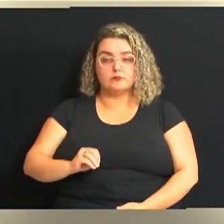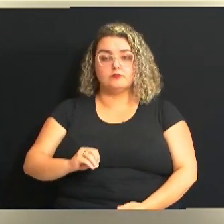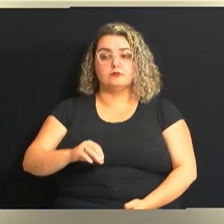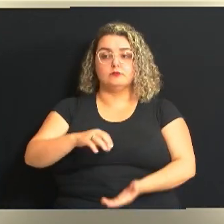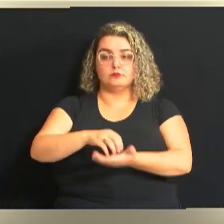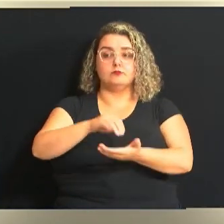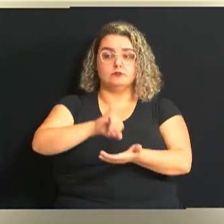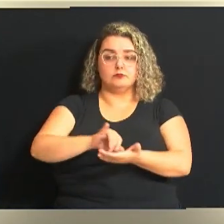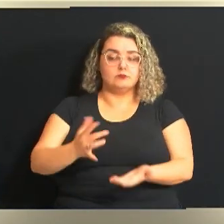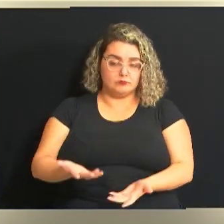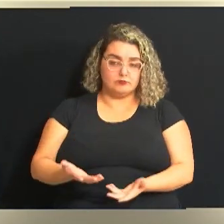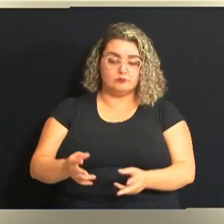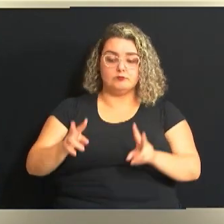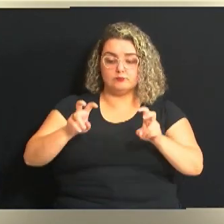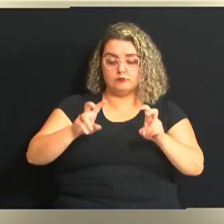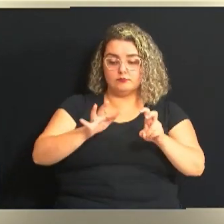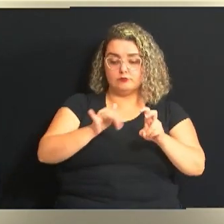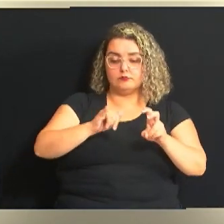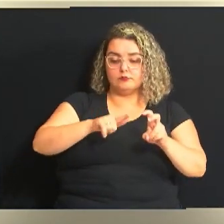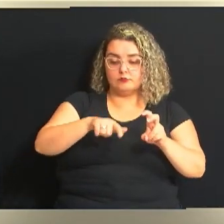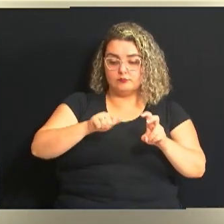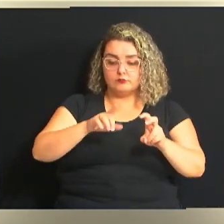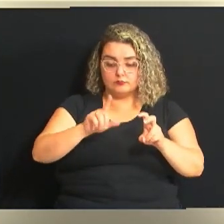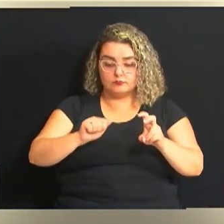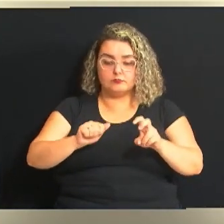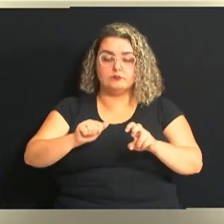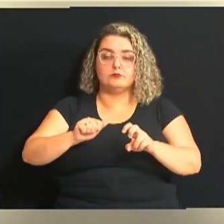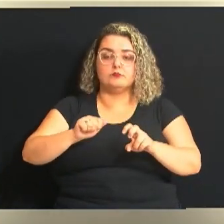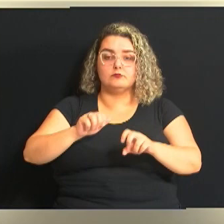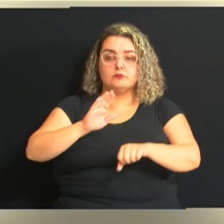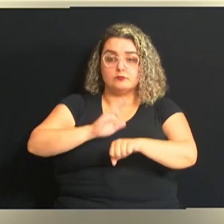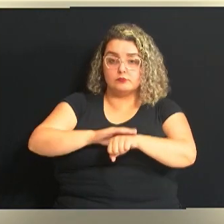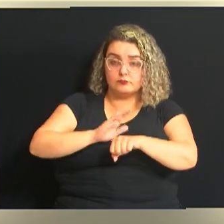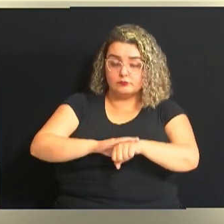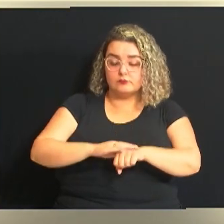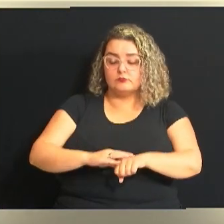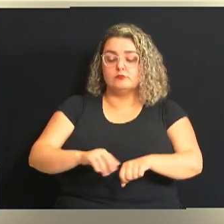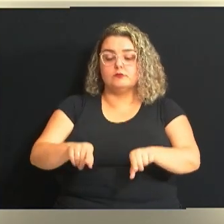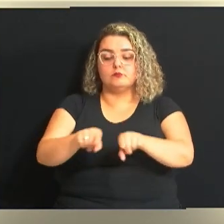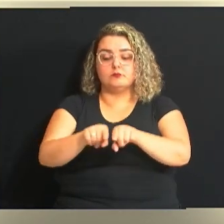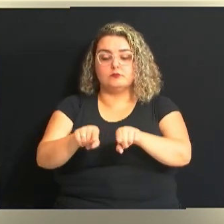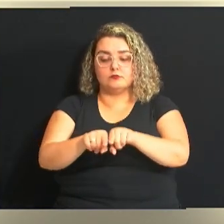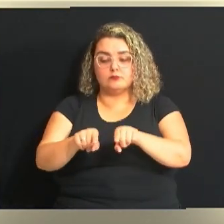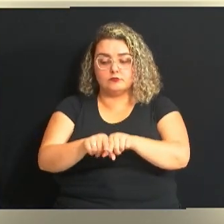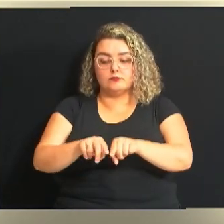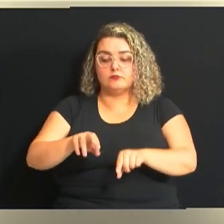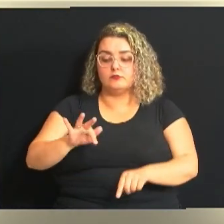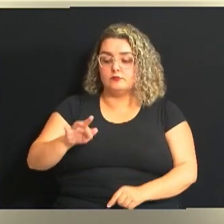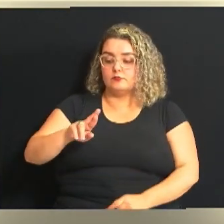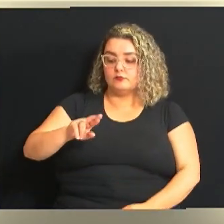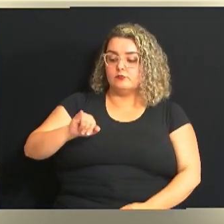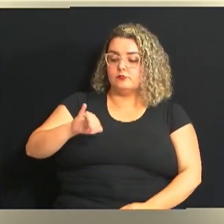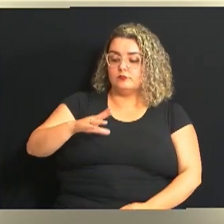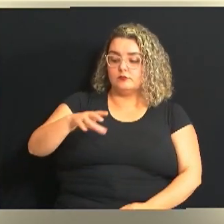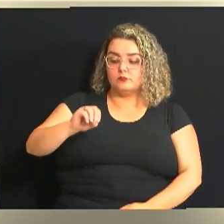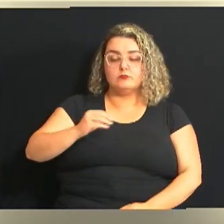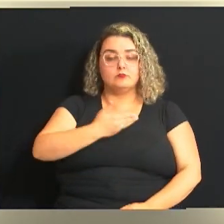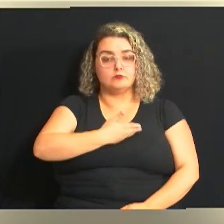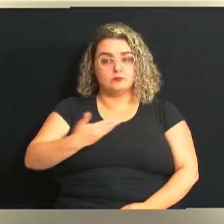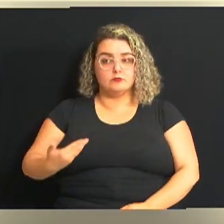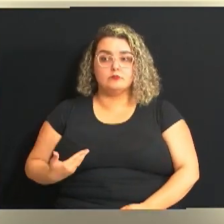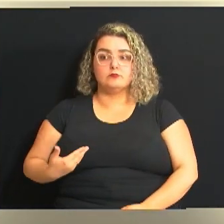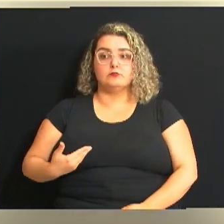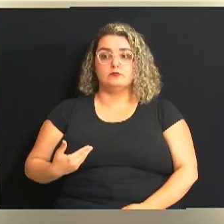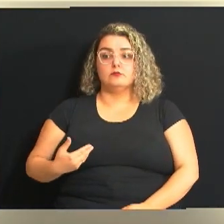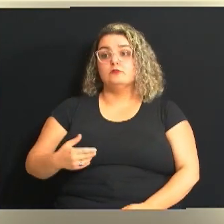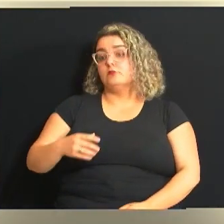tema que está contemplado nessa lei. E aí a gente procurou trazer esse conceito através hoje de uma aula vídeo que a